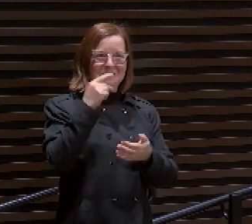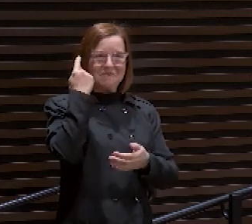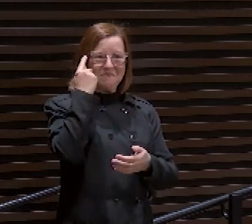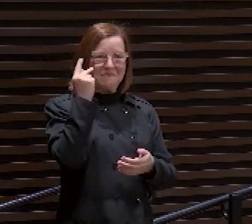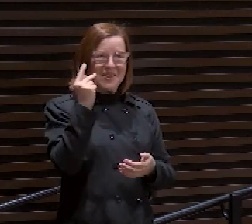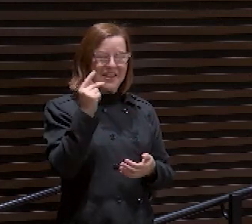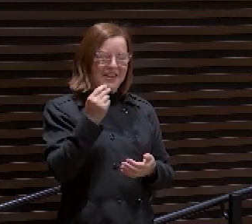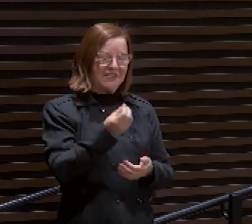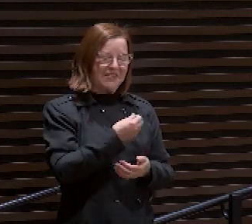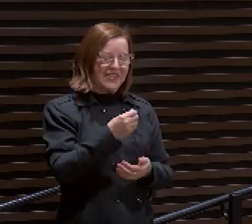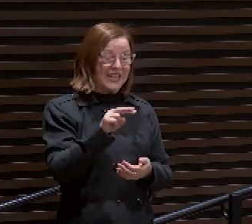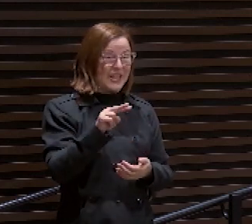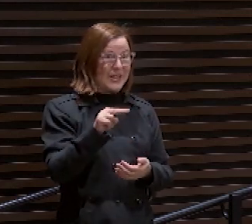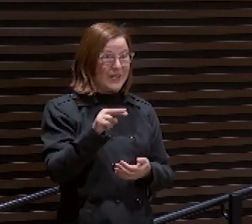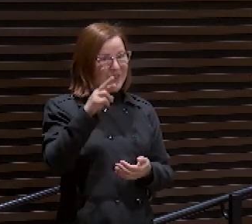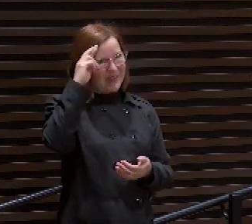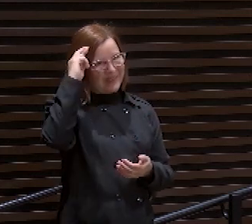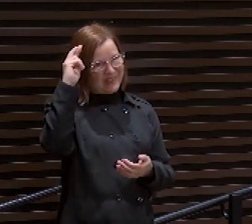nos chama.